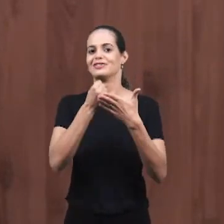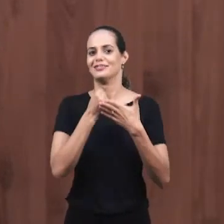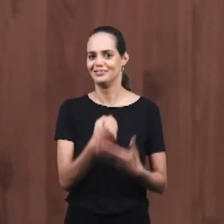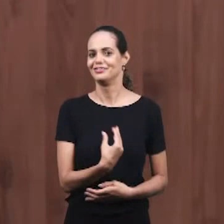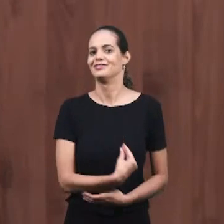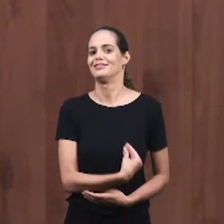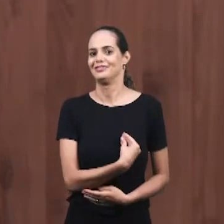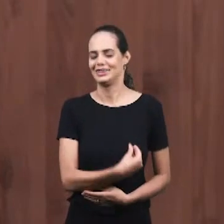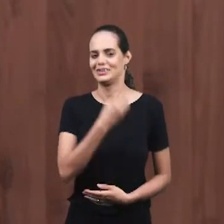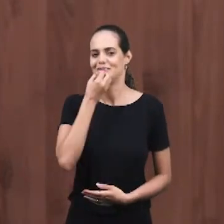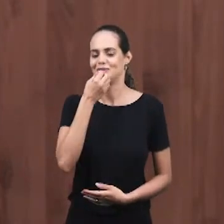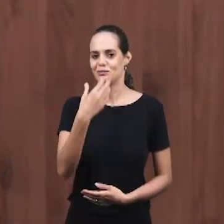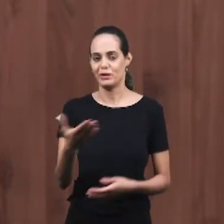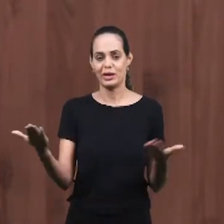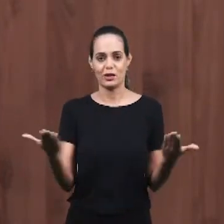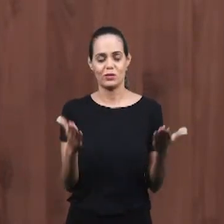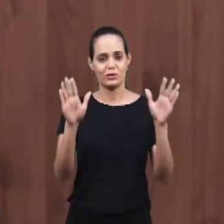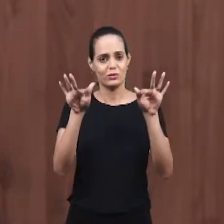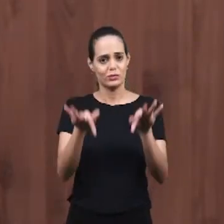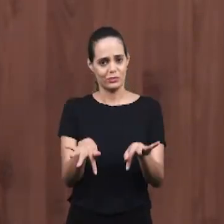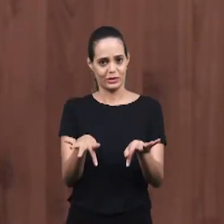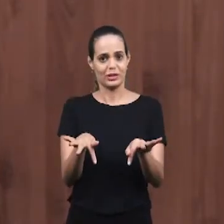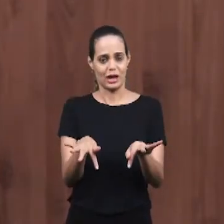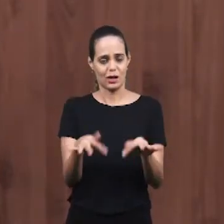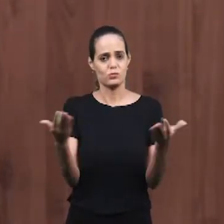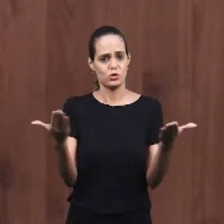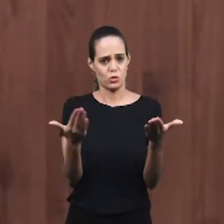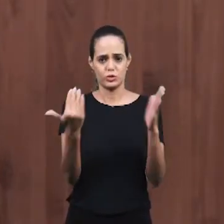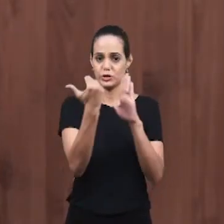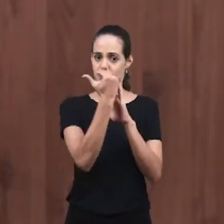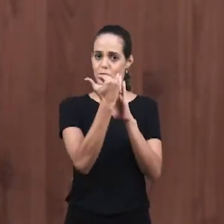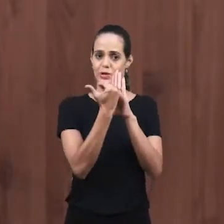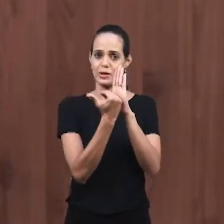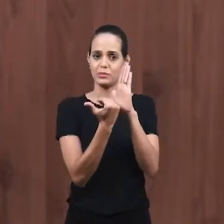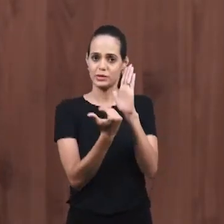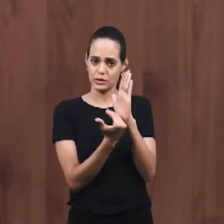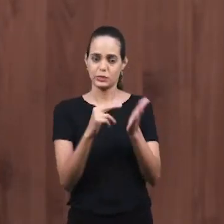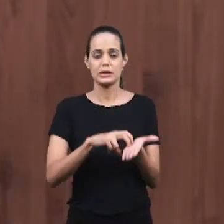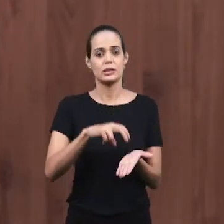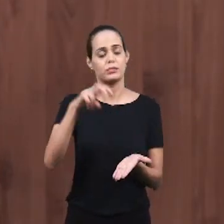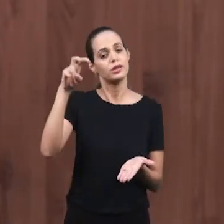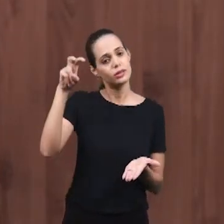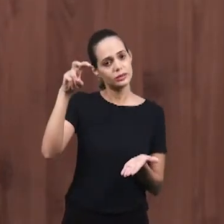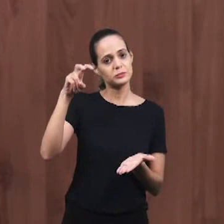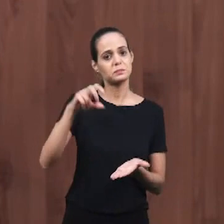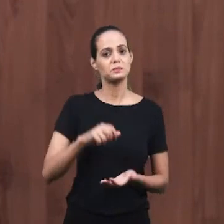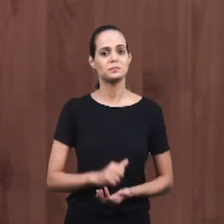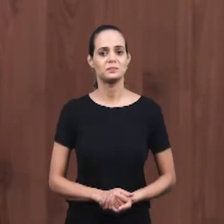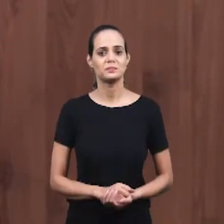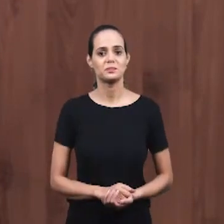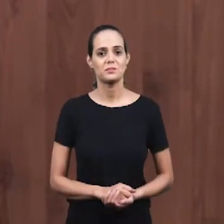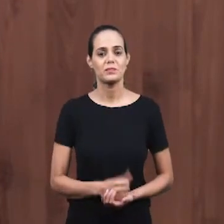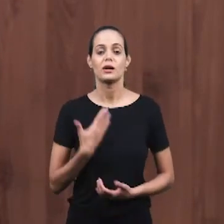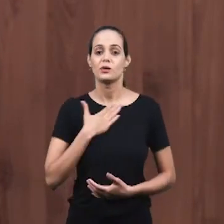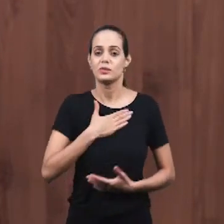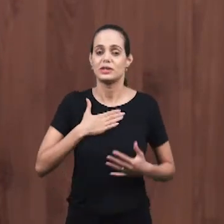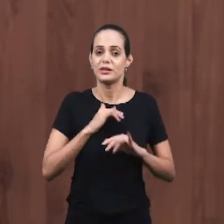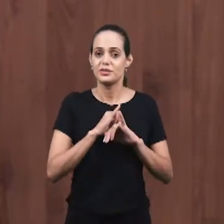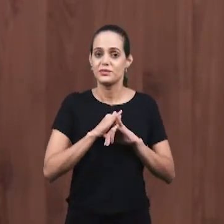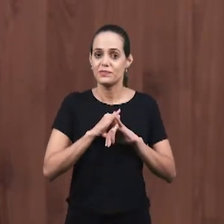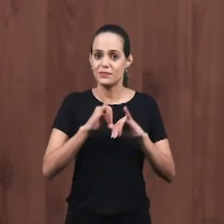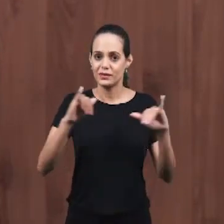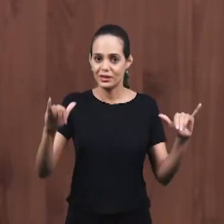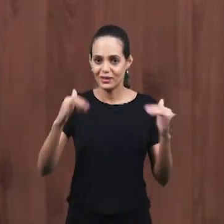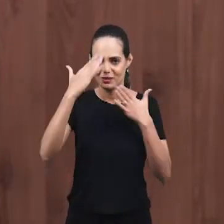pela resposta deles, colaboraram muito bem conosco. Chegamos assim, então, ao final, irmãos, da nossa programação, agora, nesta manhã,